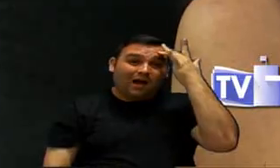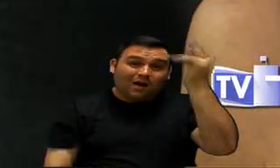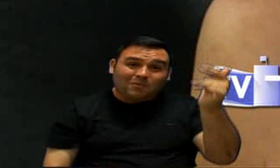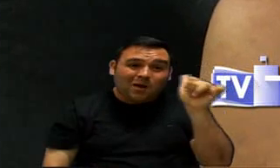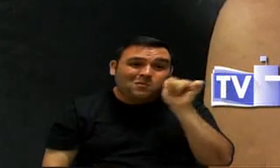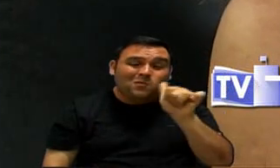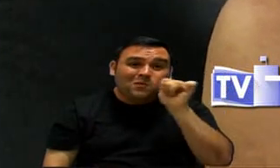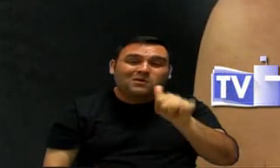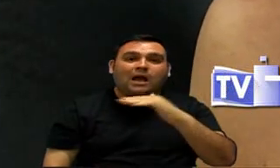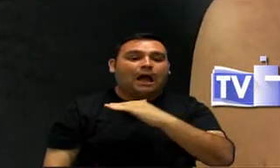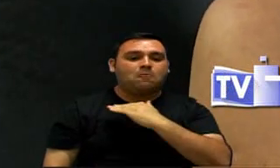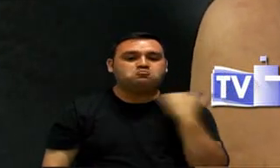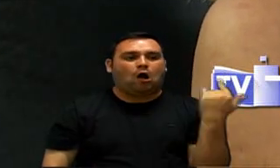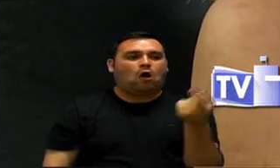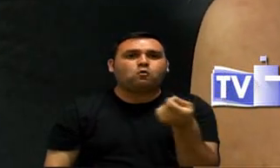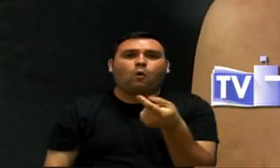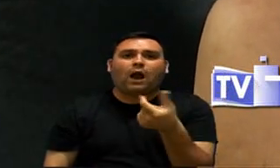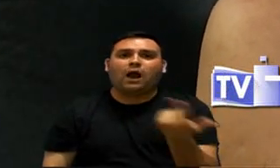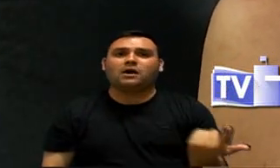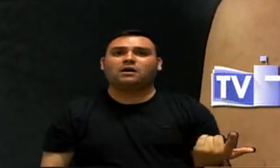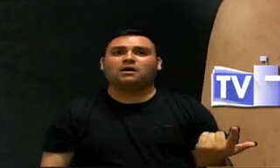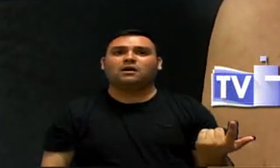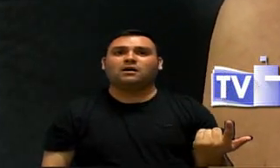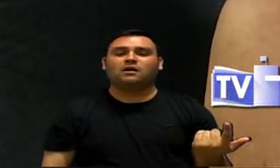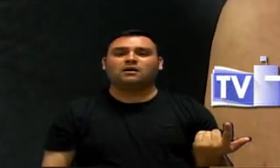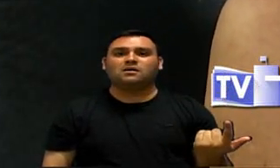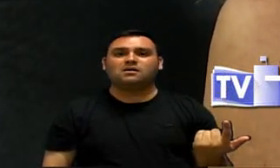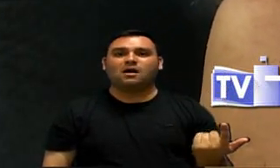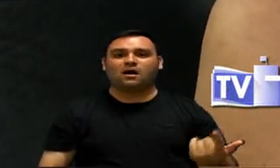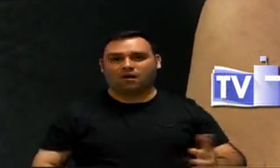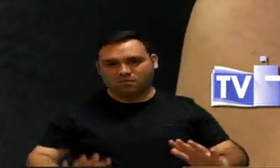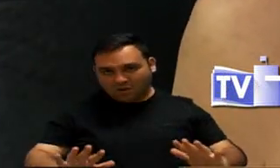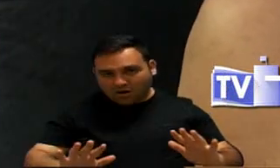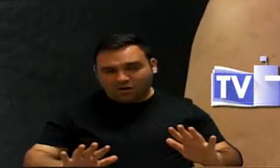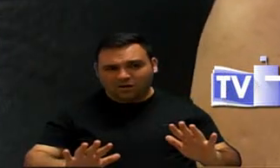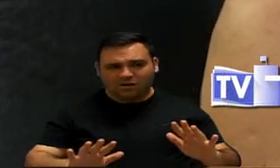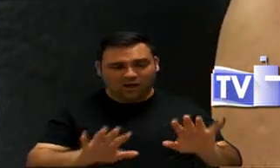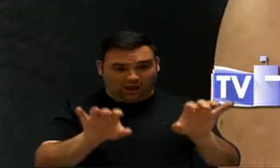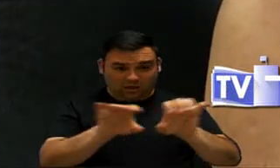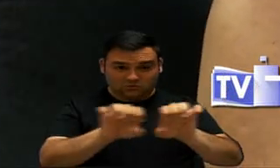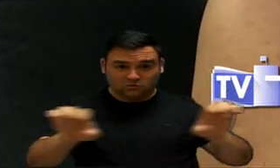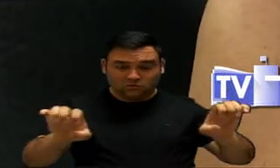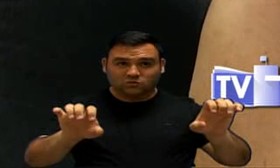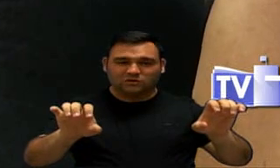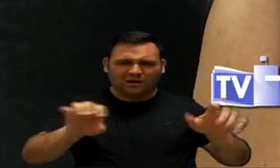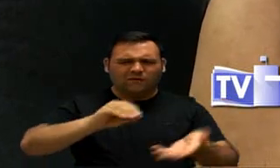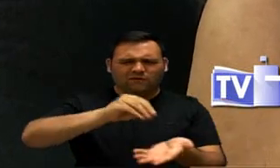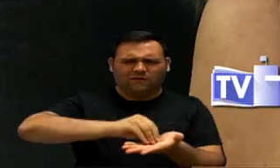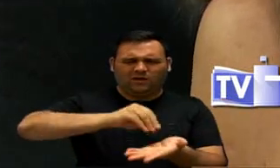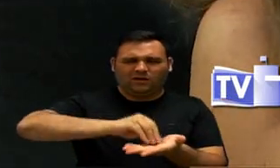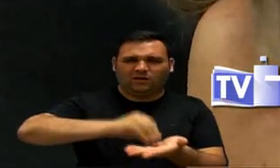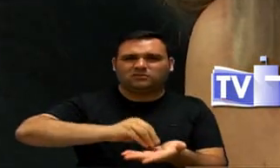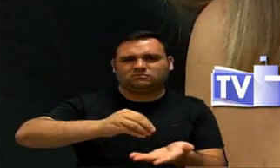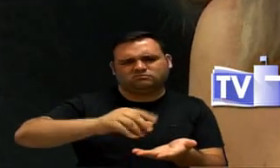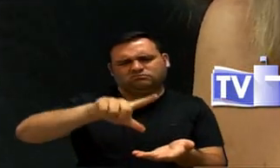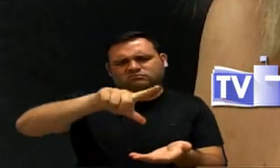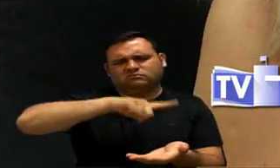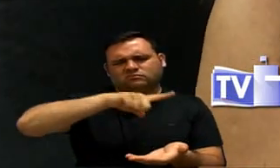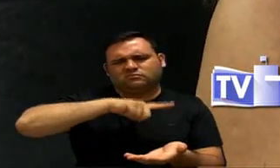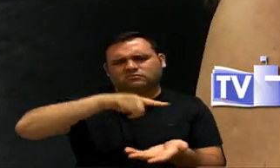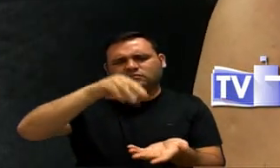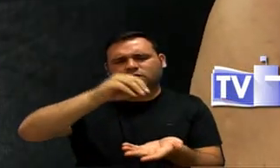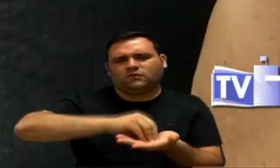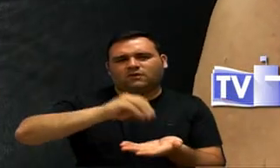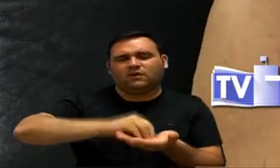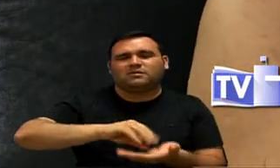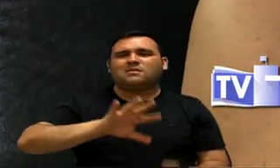ela aparece quase morta, gente. Agora, a estrutura, estão falhas? Estão, gente.